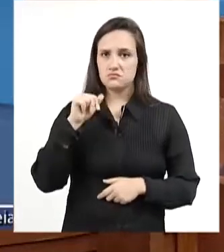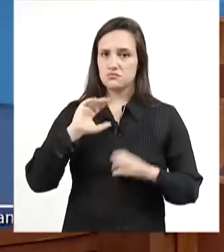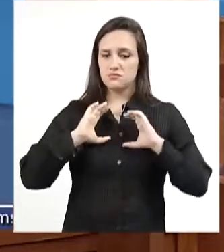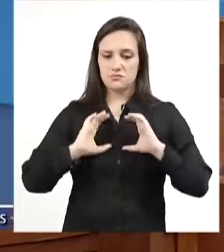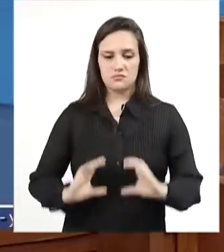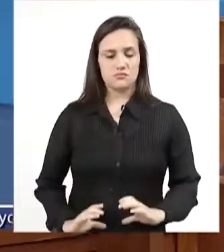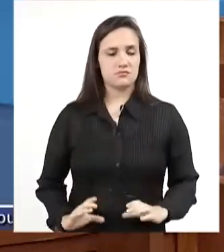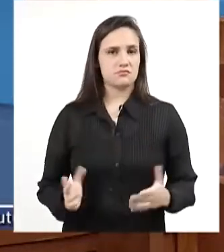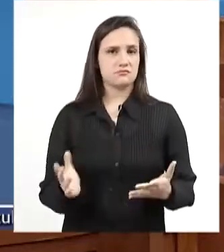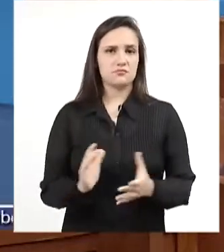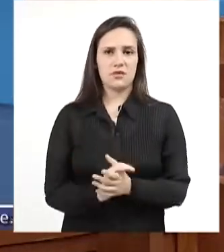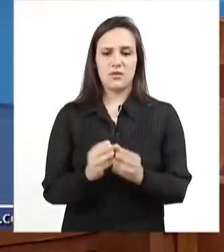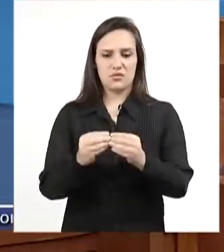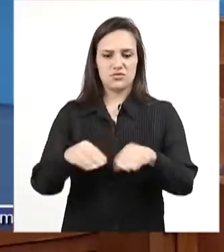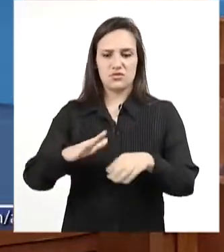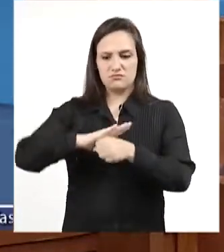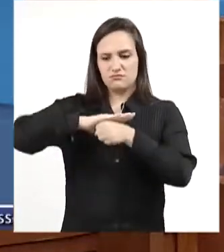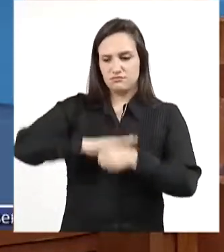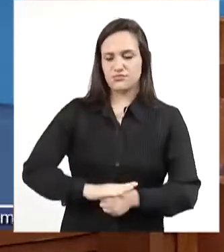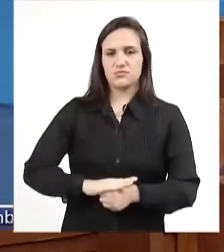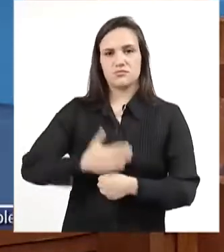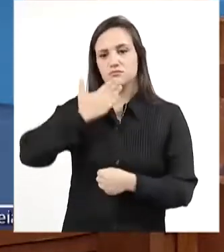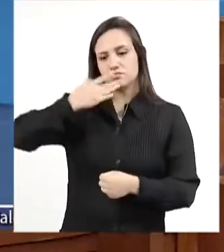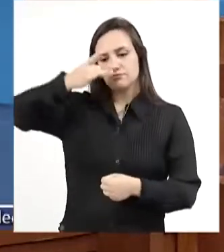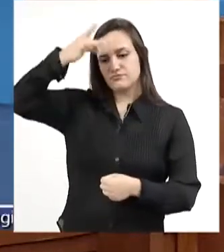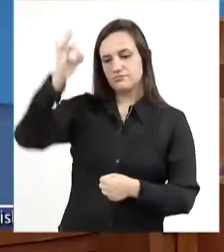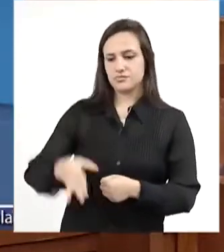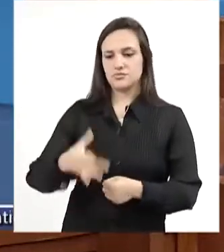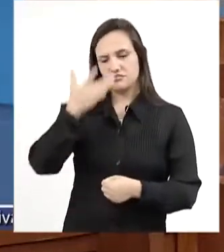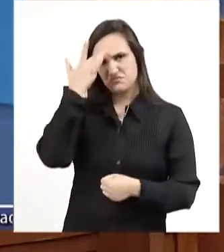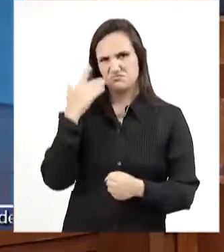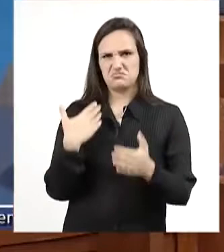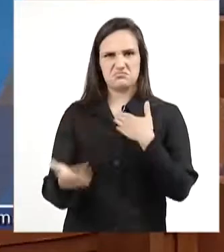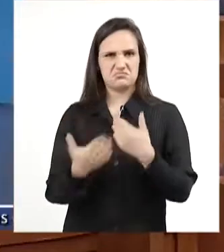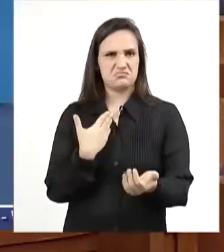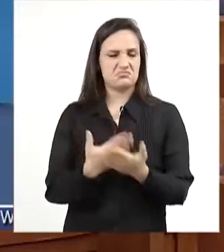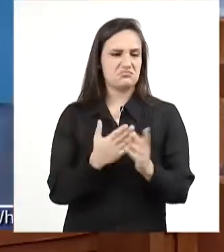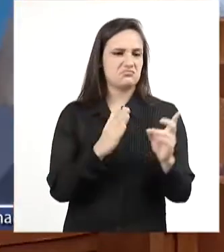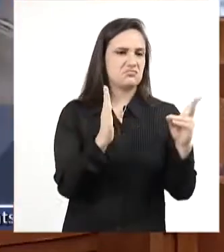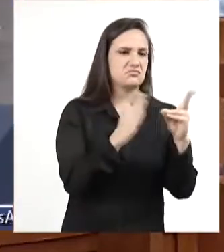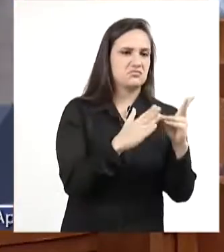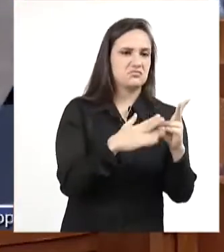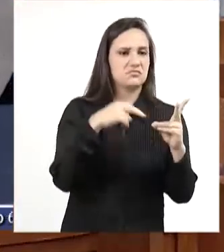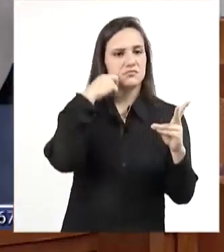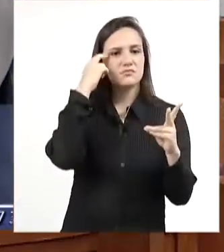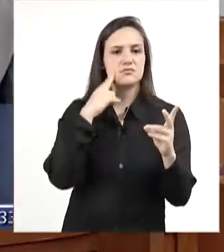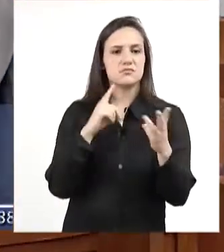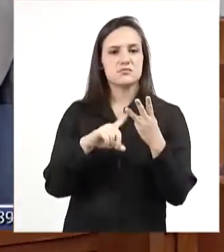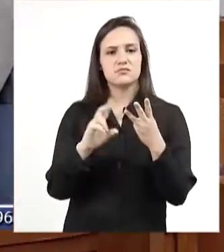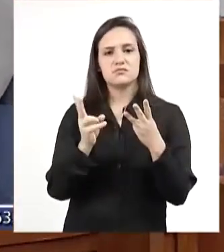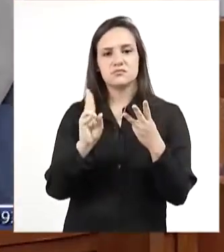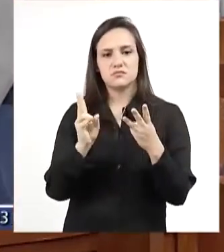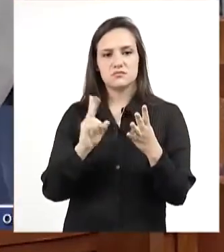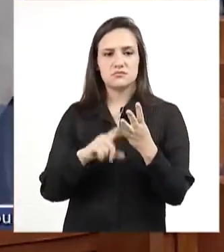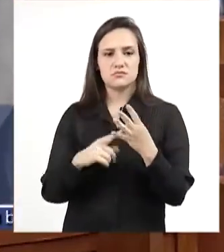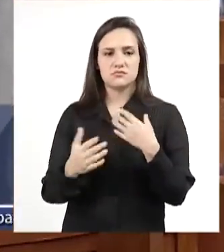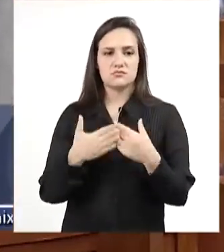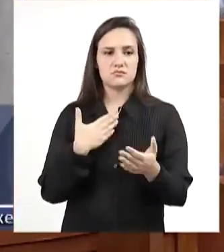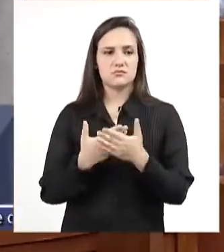para menosprezar ou ridicularizar quem quer que seja, o índio, o negro, o homossexual, e de forma